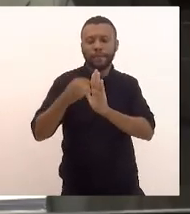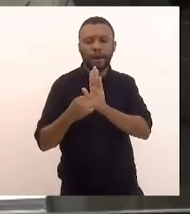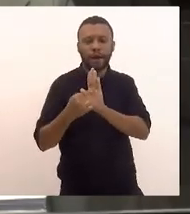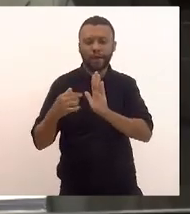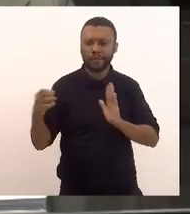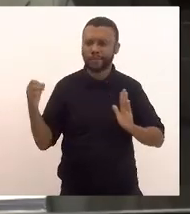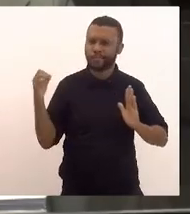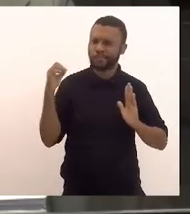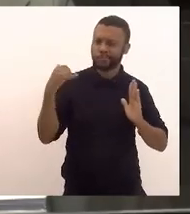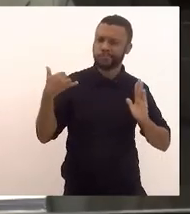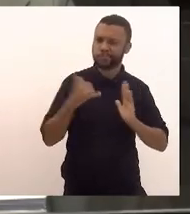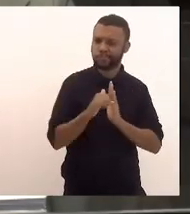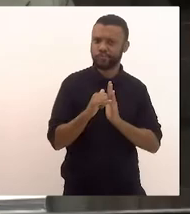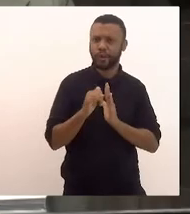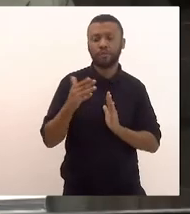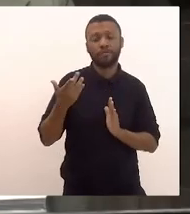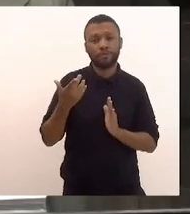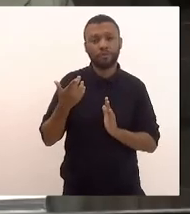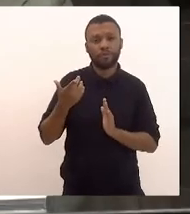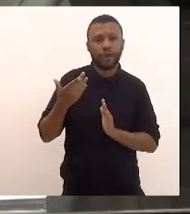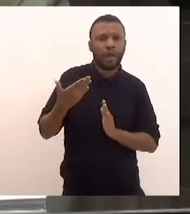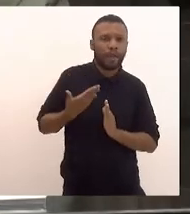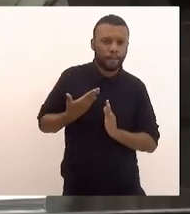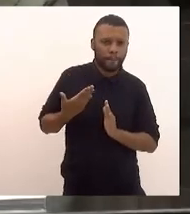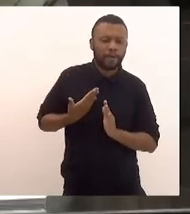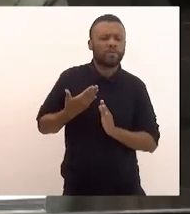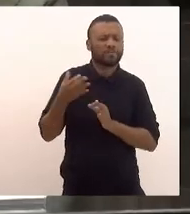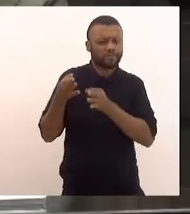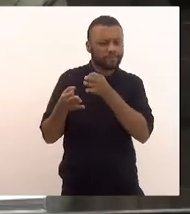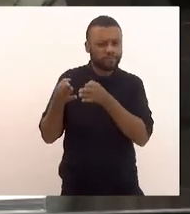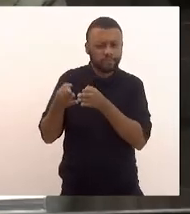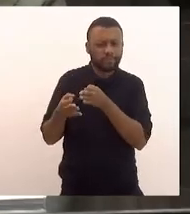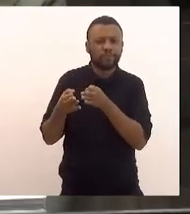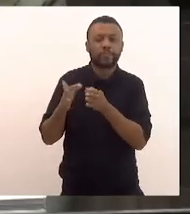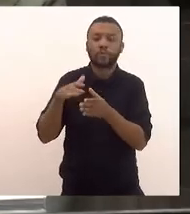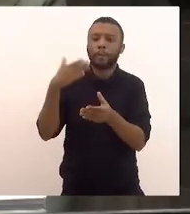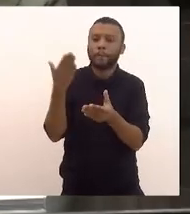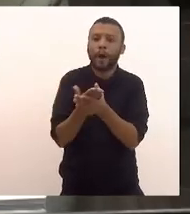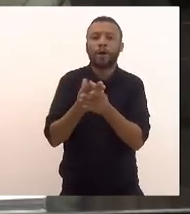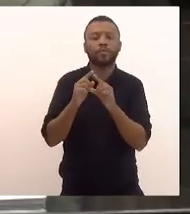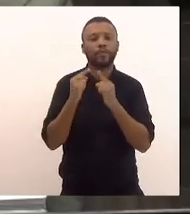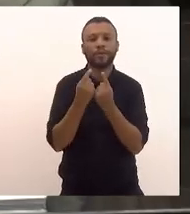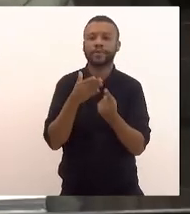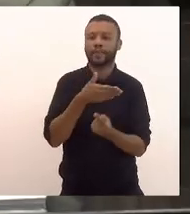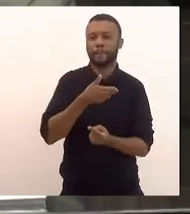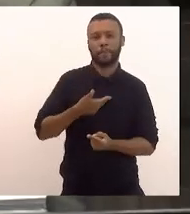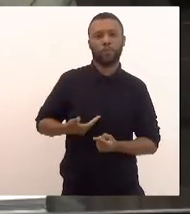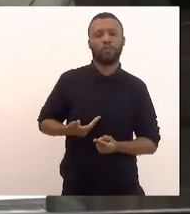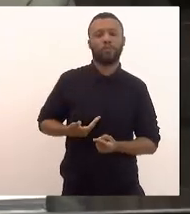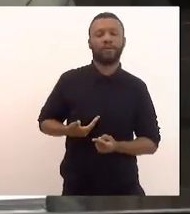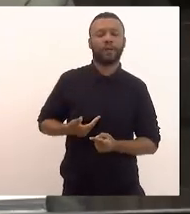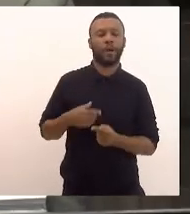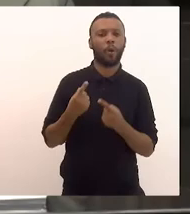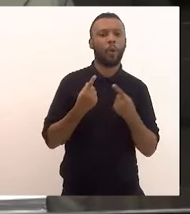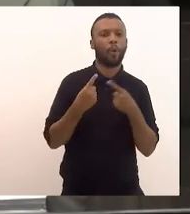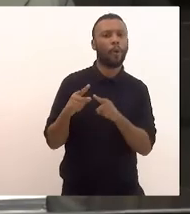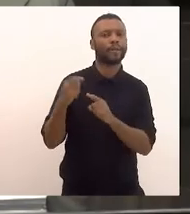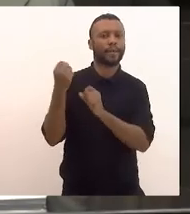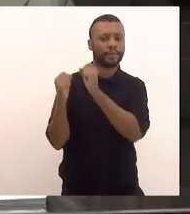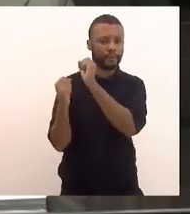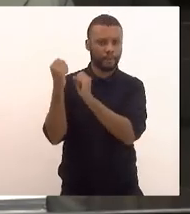tive a honra de ser amigo escuro numa audiência pública contra as empresas que fazem parte do complexo portuário